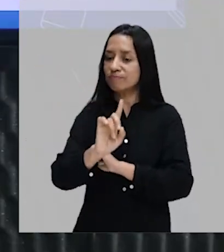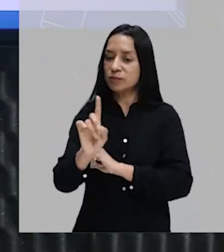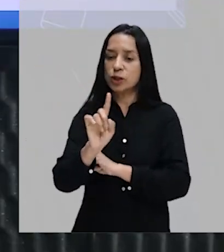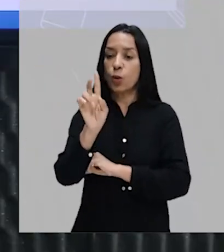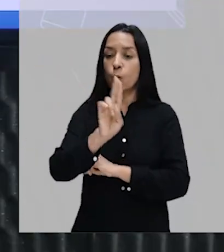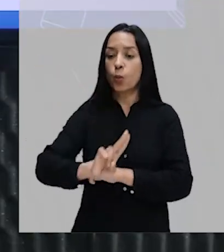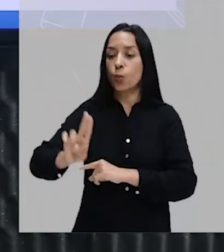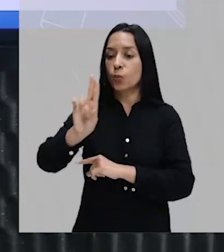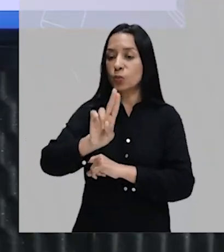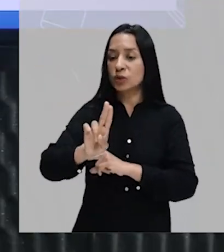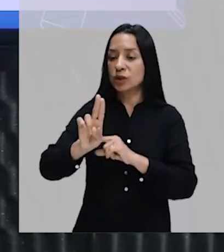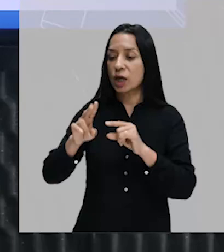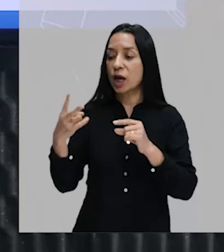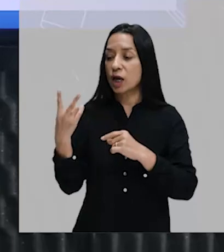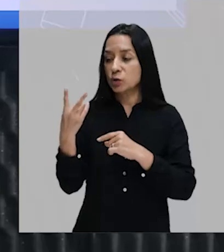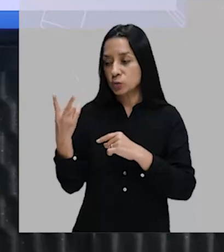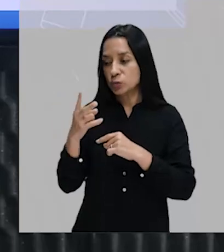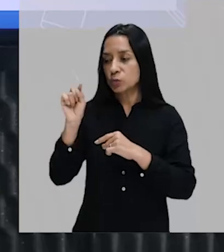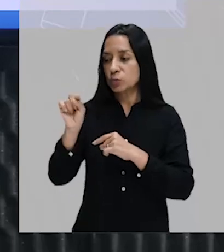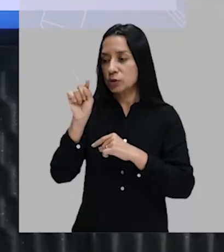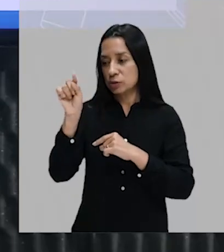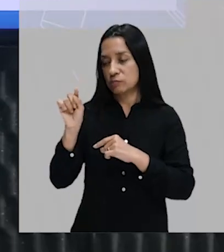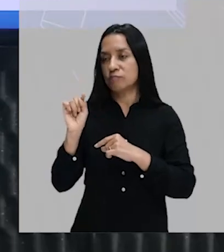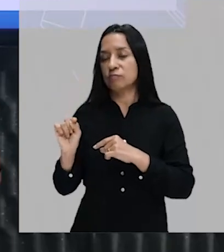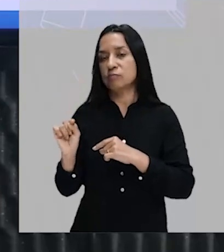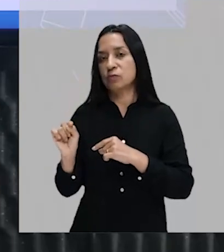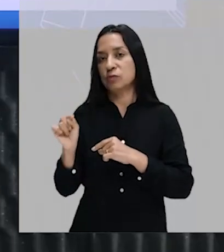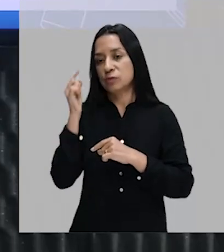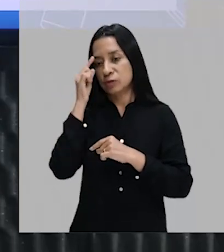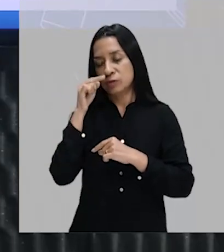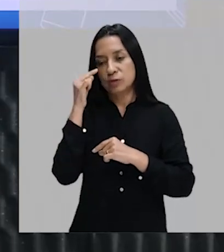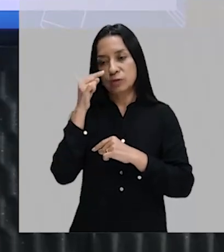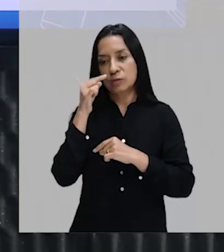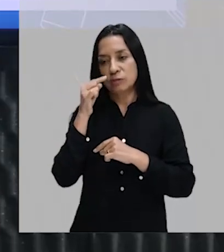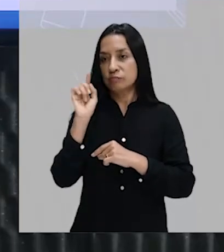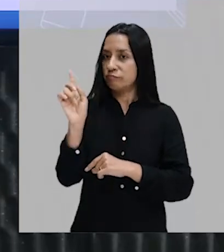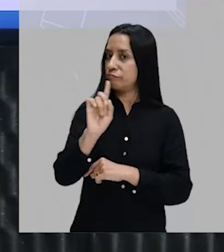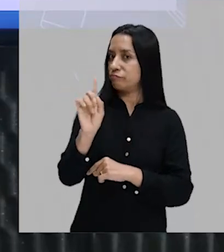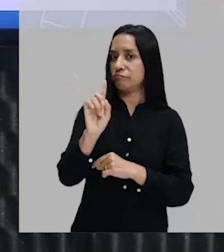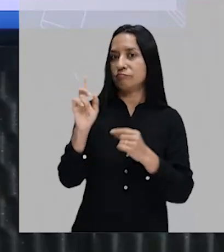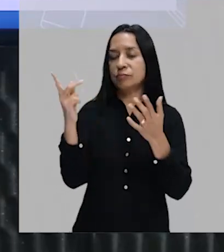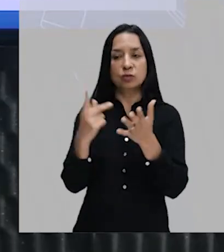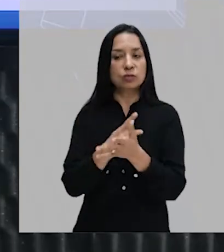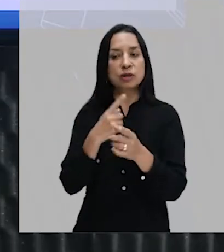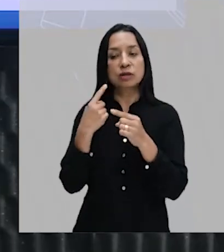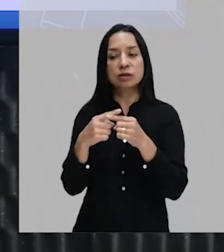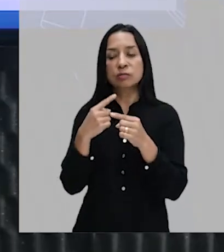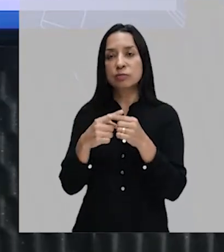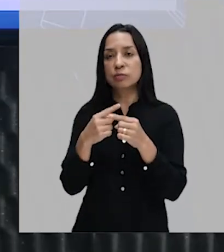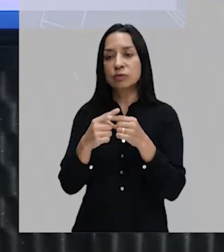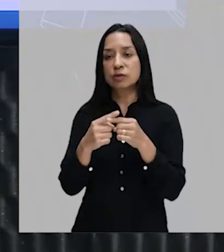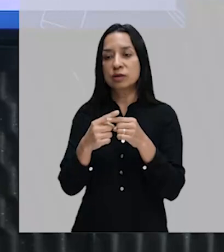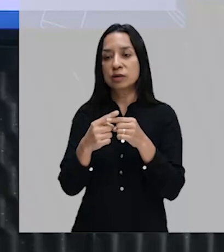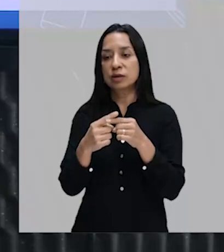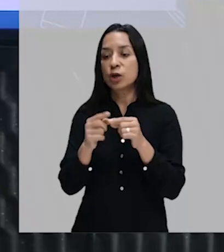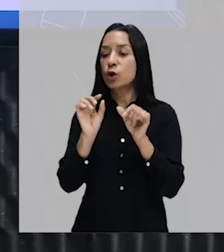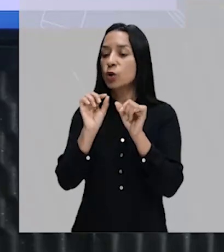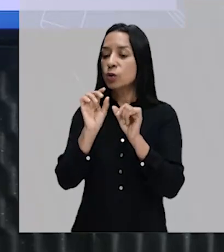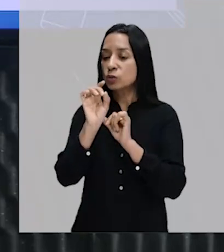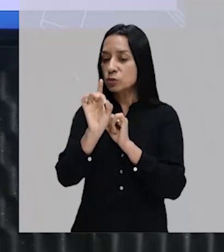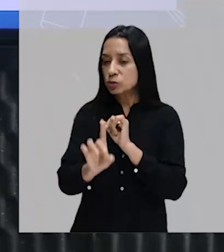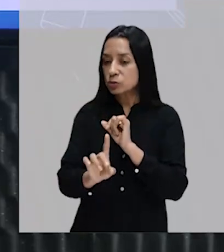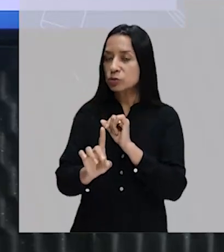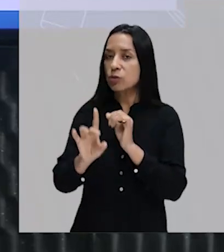não colocar as duas interrogações em espanhol? Ela não acontece, porque ela configura a pergunta quando eu tenho